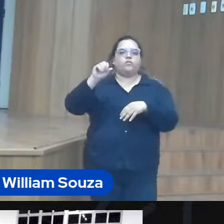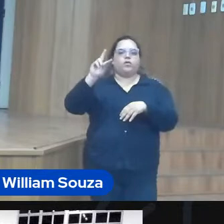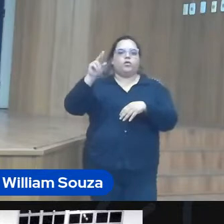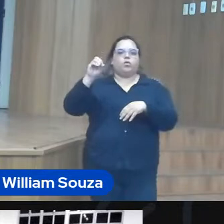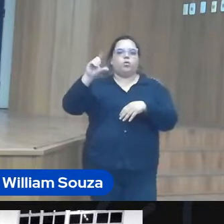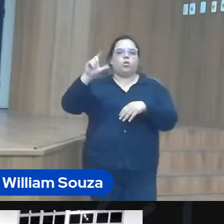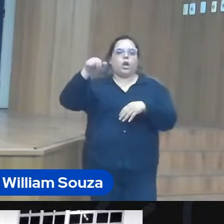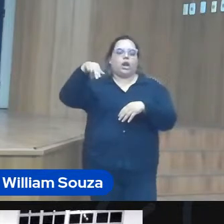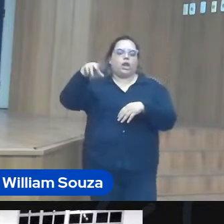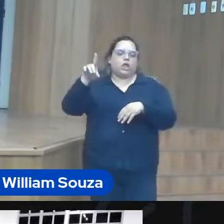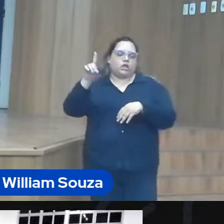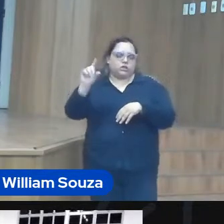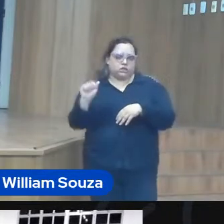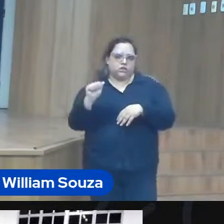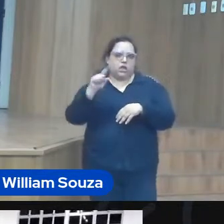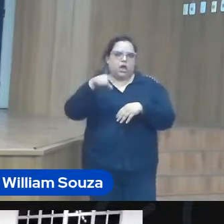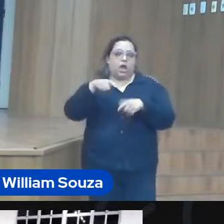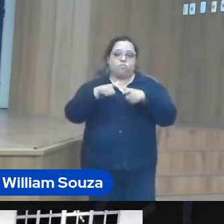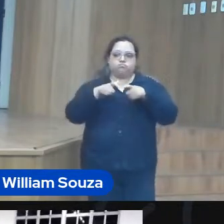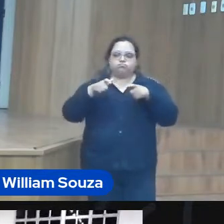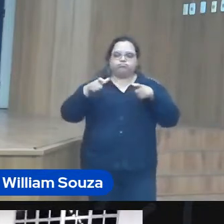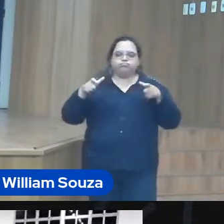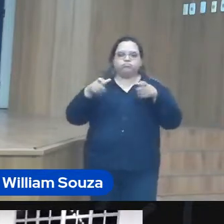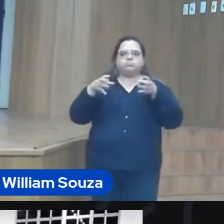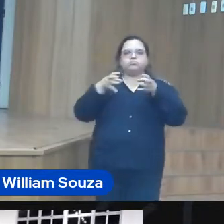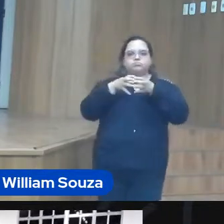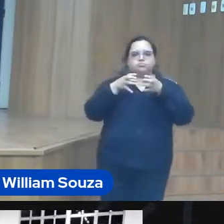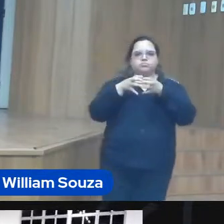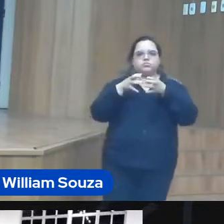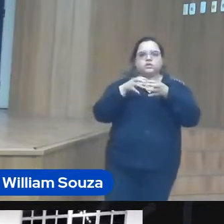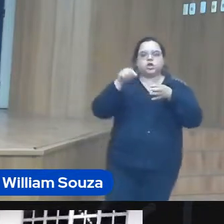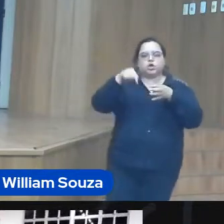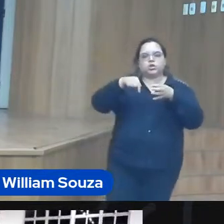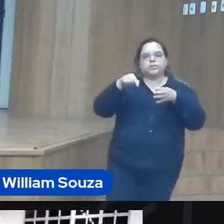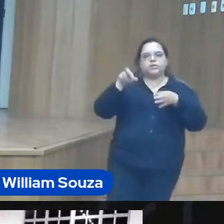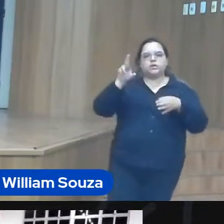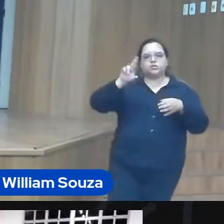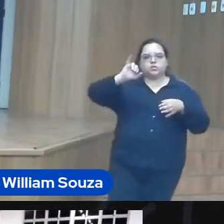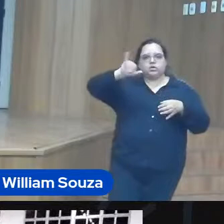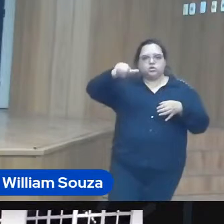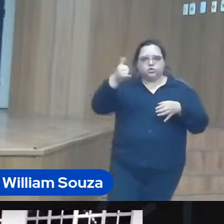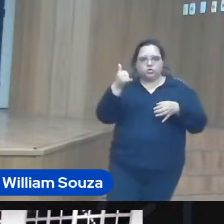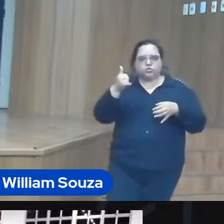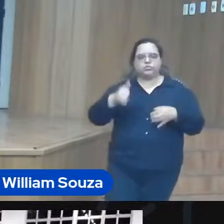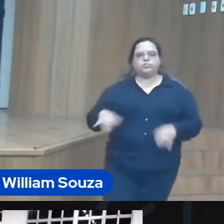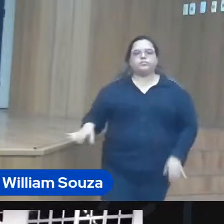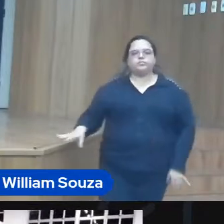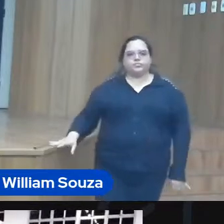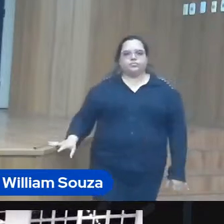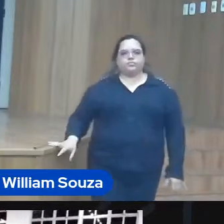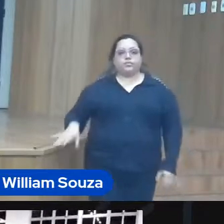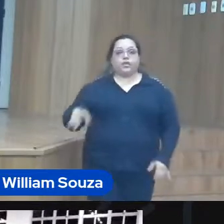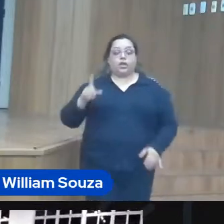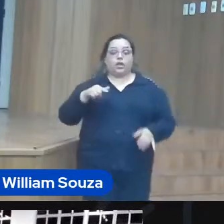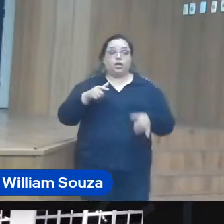uma das maiores comunidades assim que a gente tem no Rio de Janeiro, sabe? É um